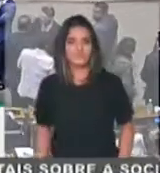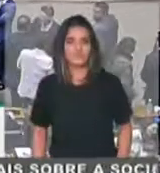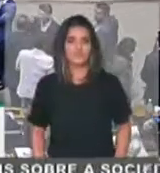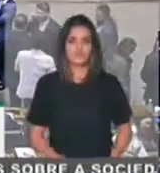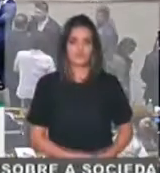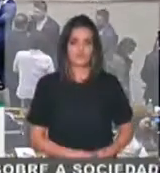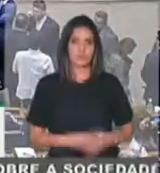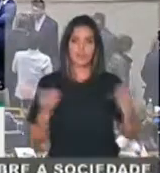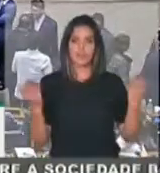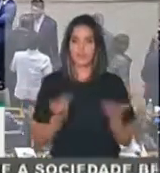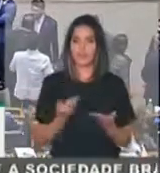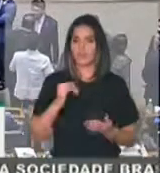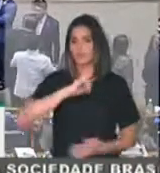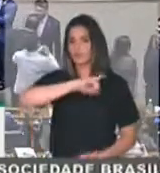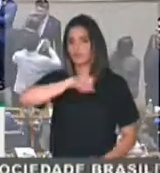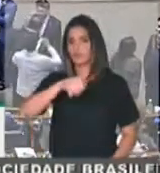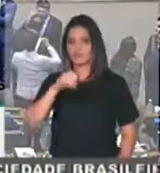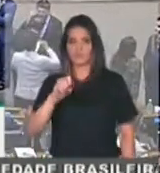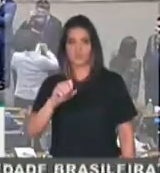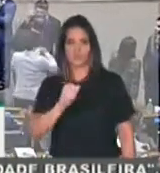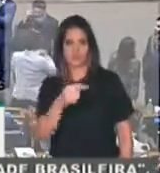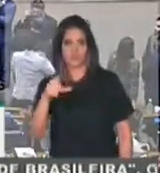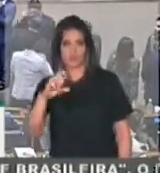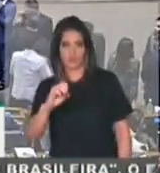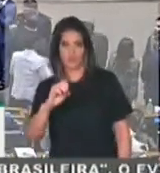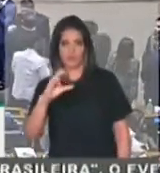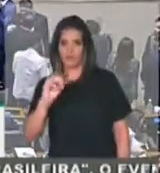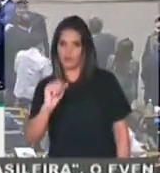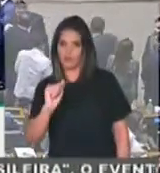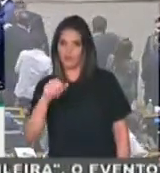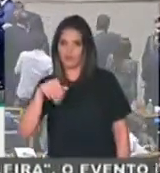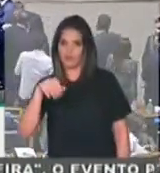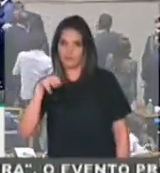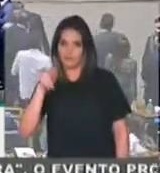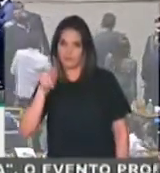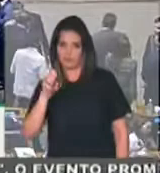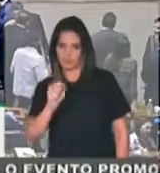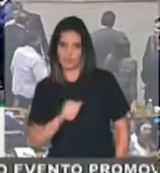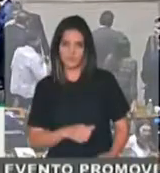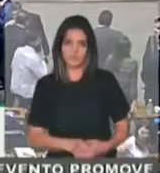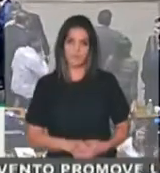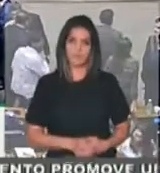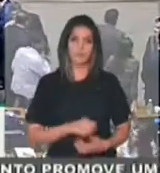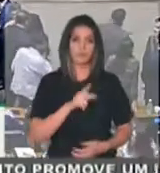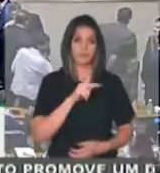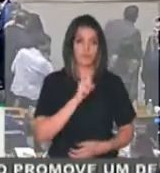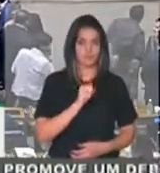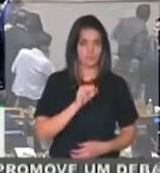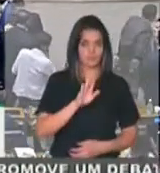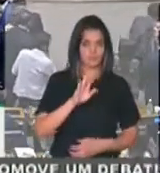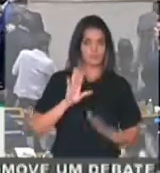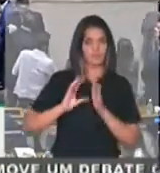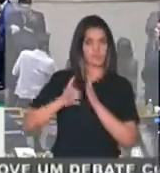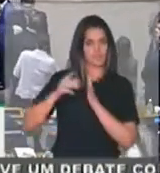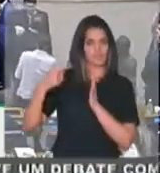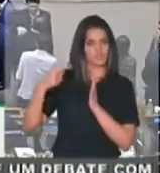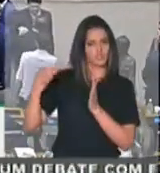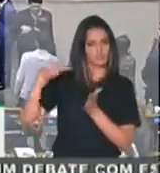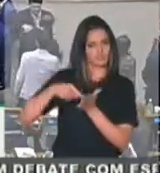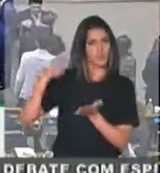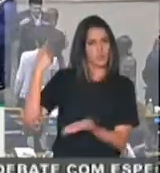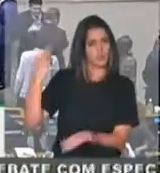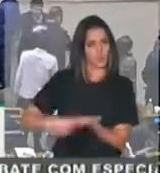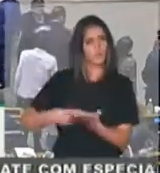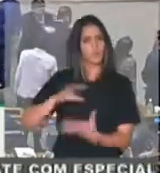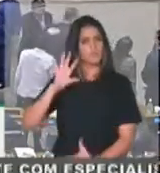Campos. Senhor presidente, nós fechamos um entendimento. O PSB, que é um partido que tem um compromisso de